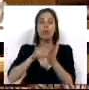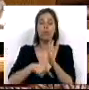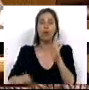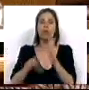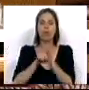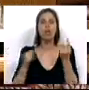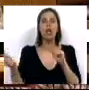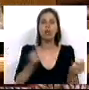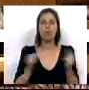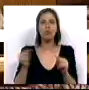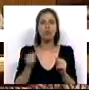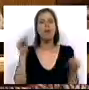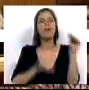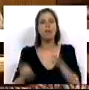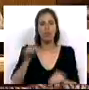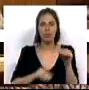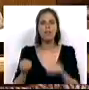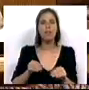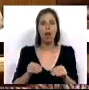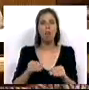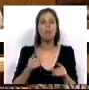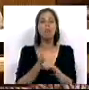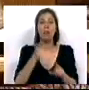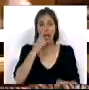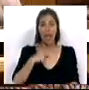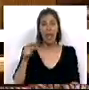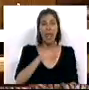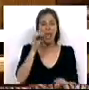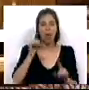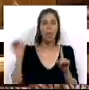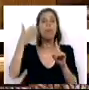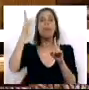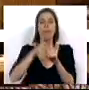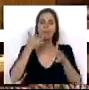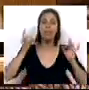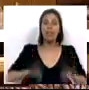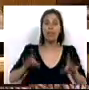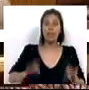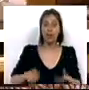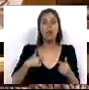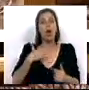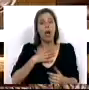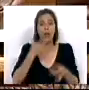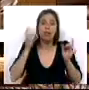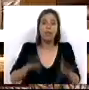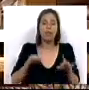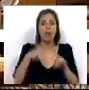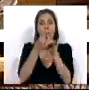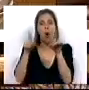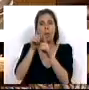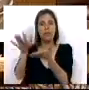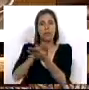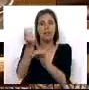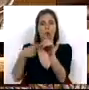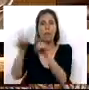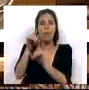projeto de lei à discussão e à votação, porque os erros são, primeiro, para evitar, e nós queremos evitar o aumento da taxa